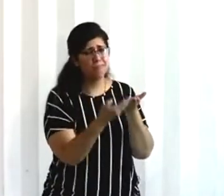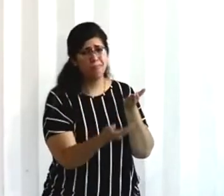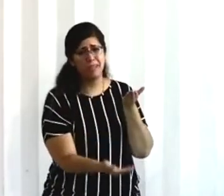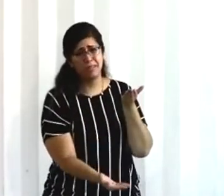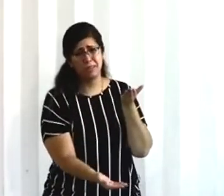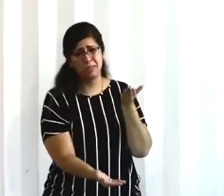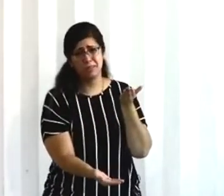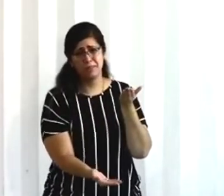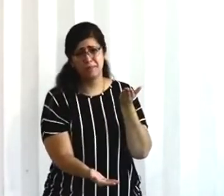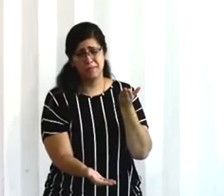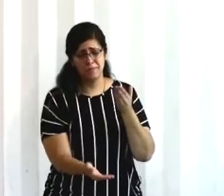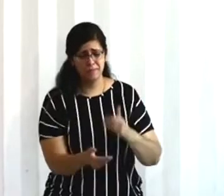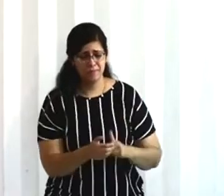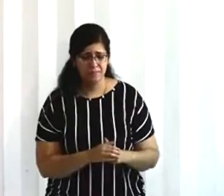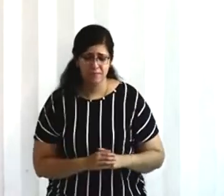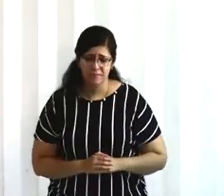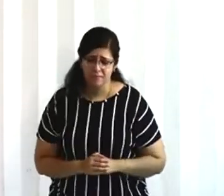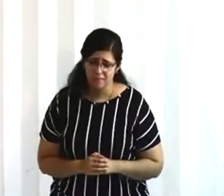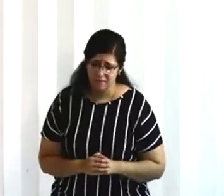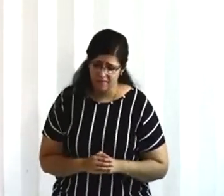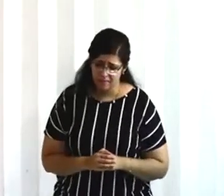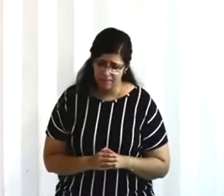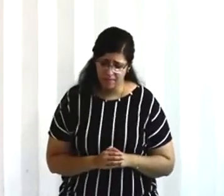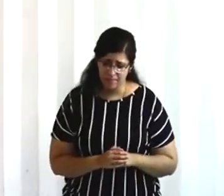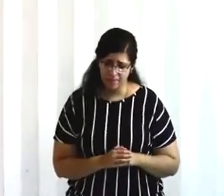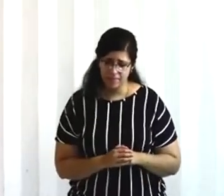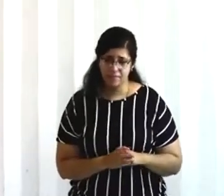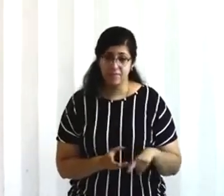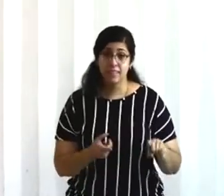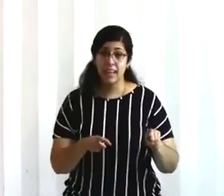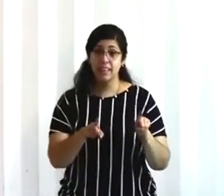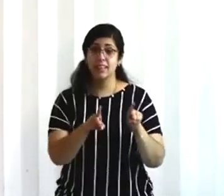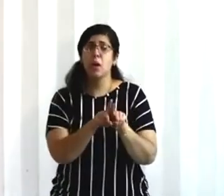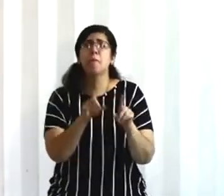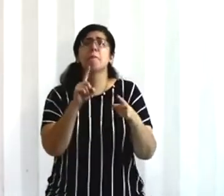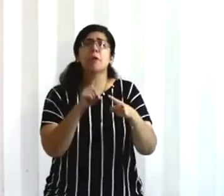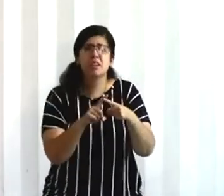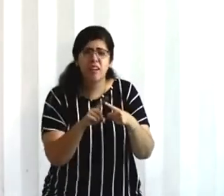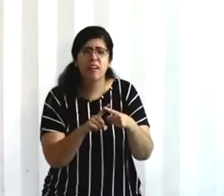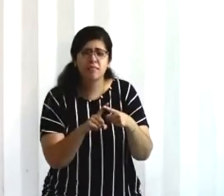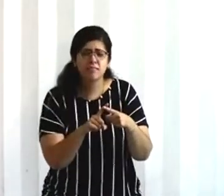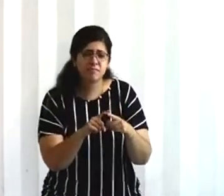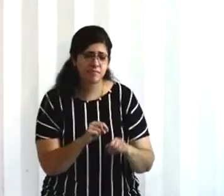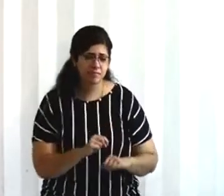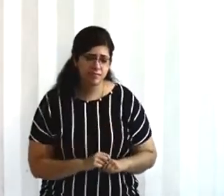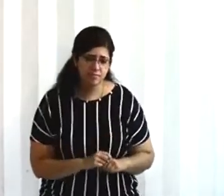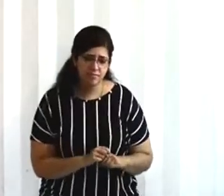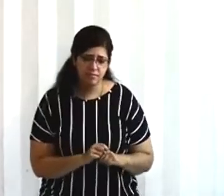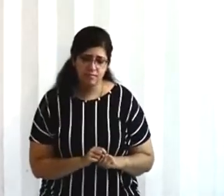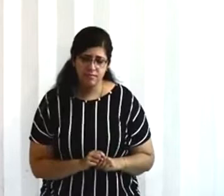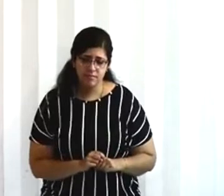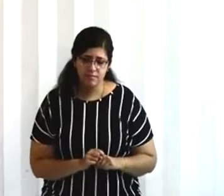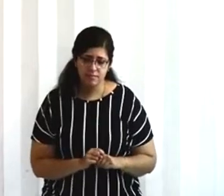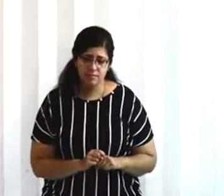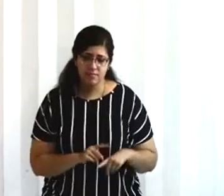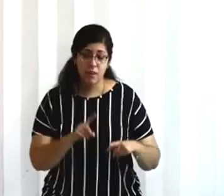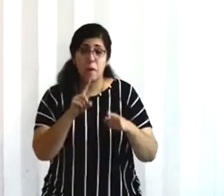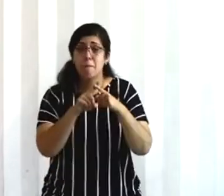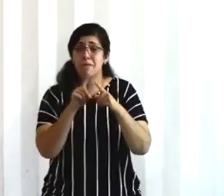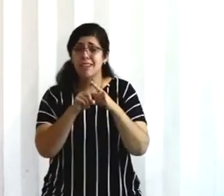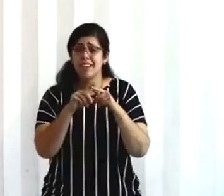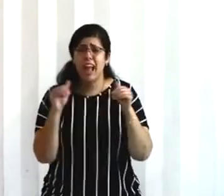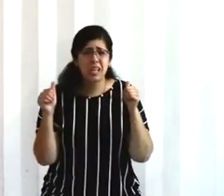mesmo caminho desse rei. E por que isso? Porque eles não conseguiam